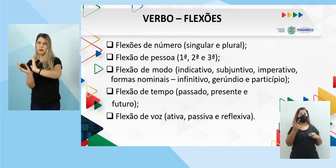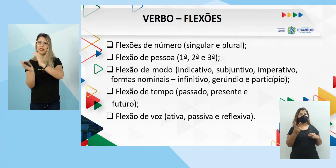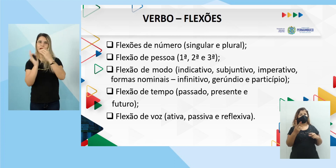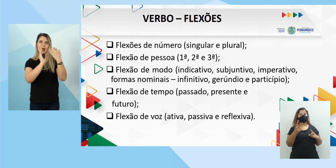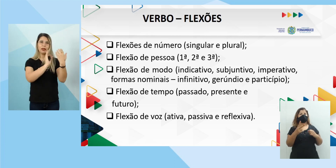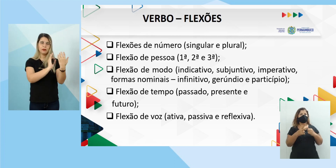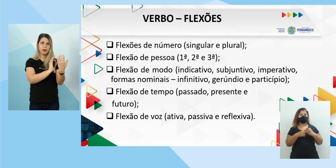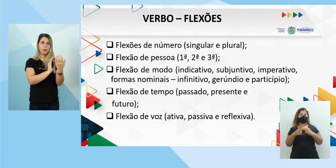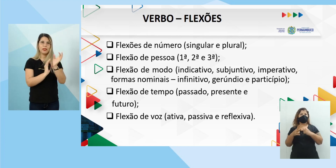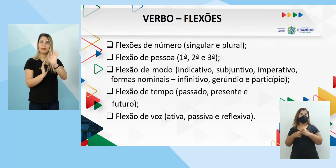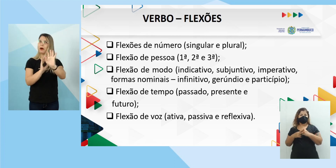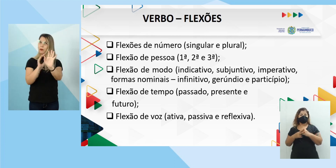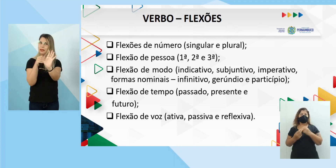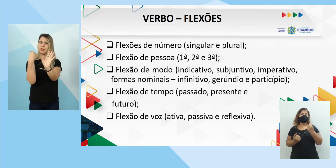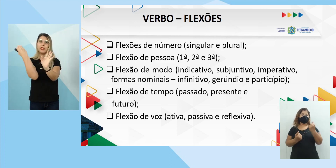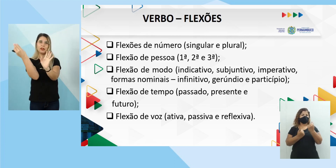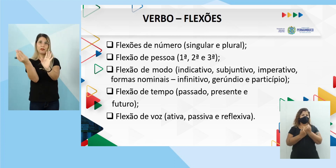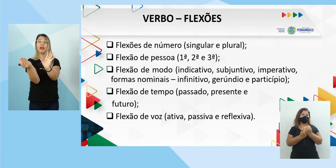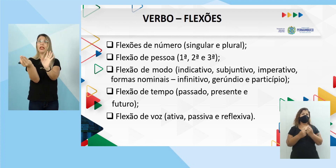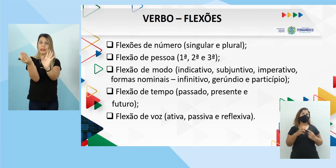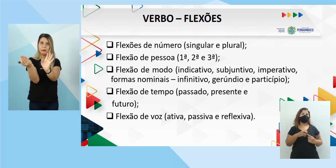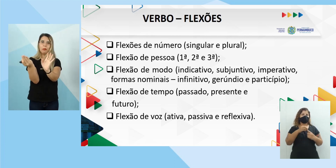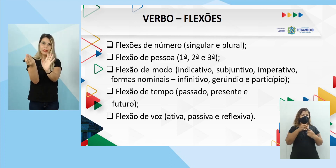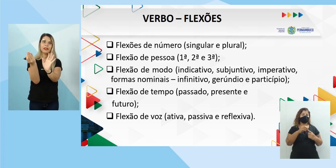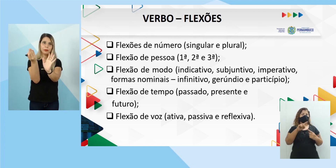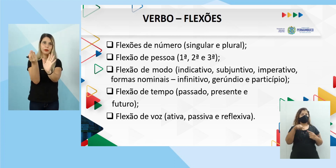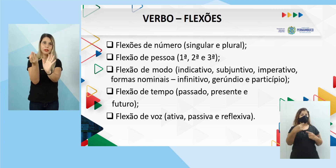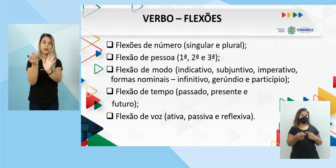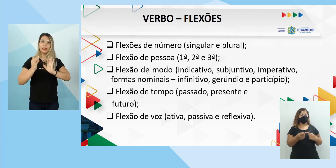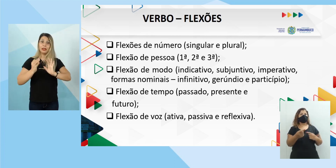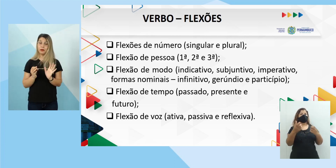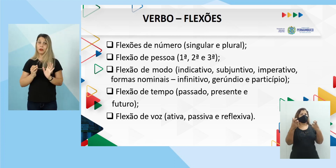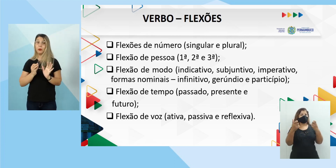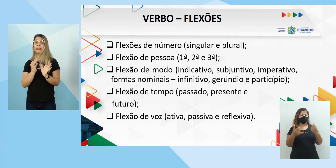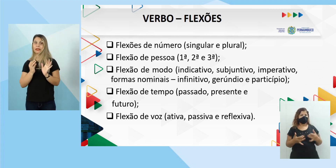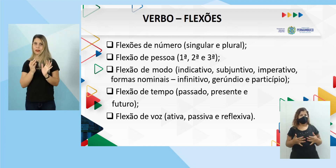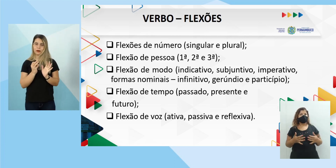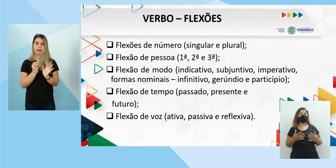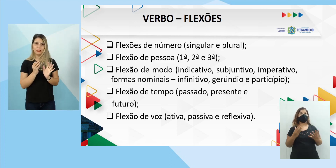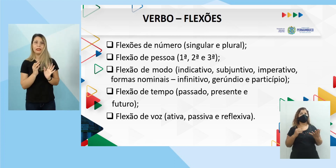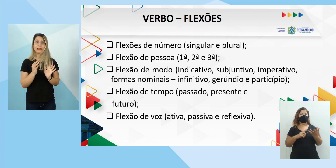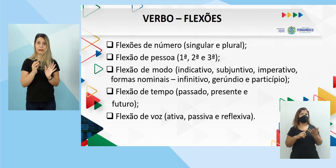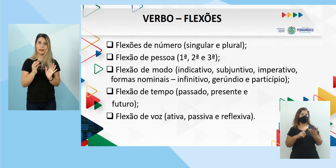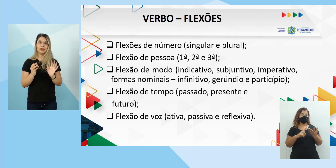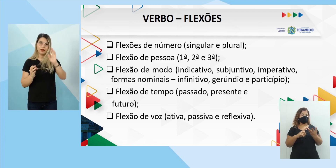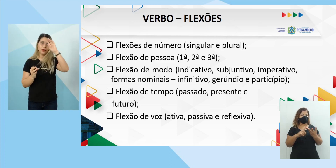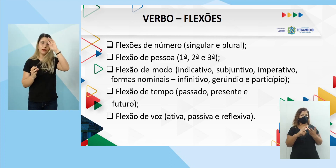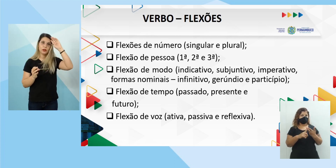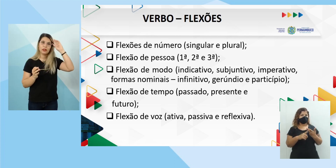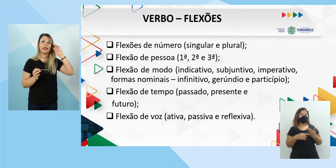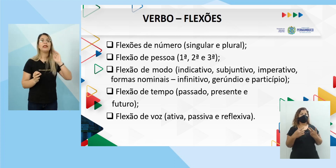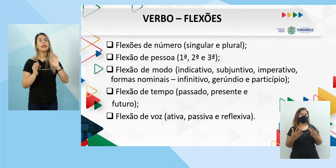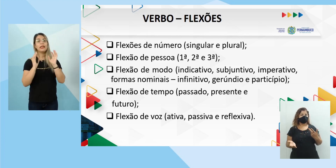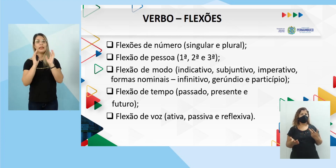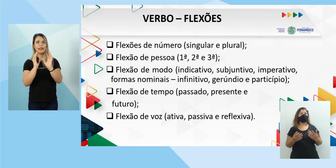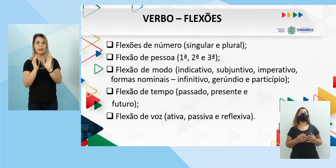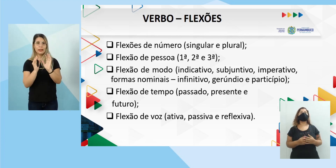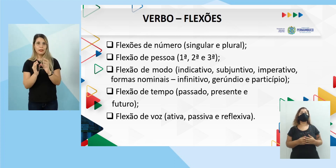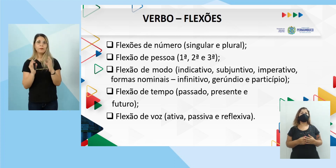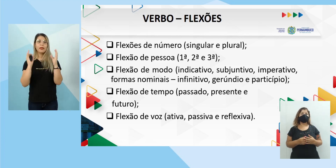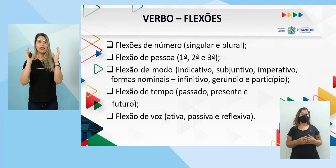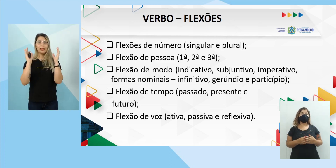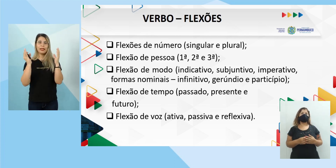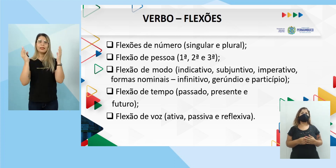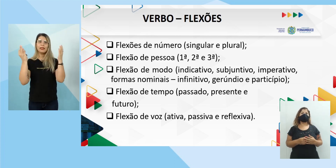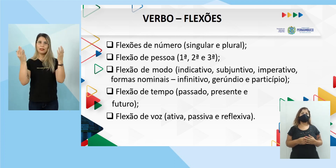verbo auxiliar e um verbo principal, mas isso aí a gente vai falar também depois. Estão vendo quanta coisa a gente ainda tem que ver hoje, né? E